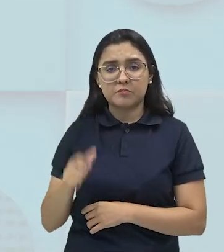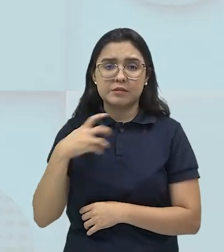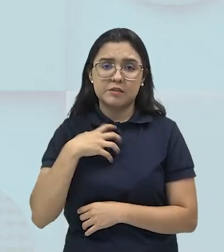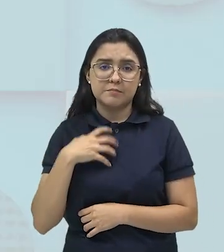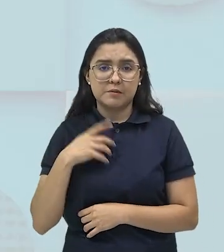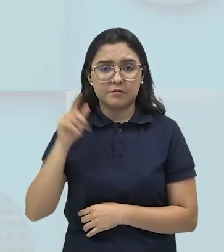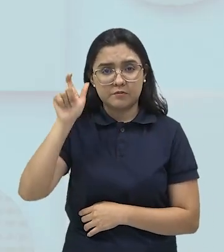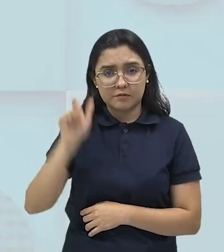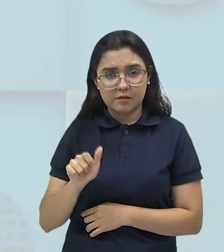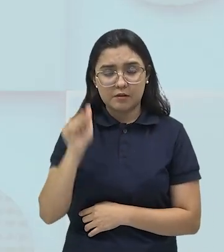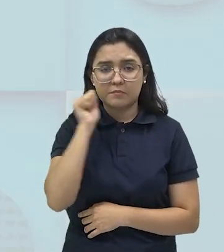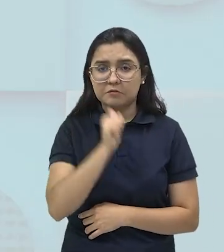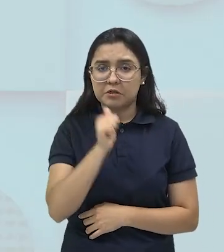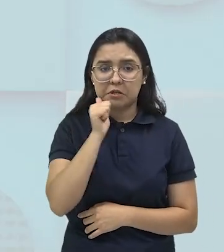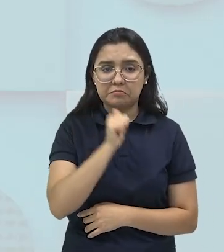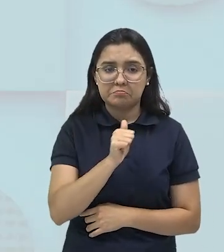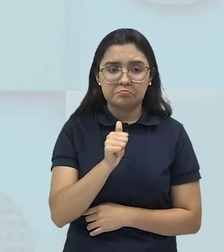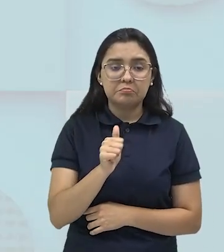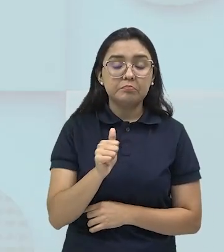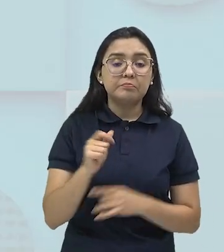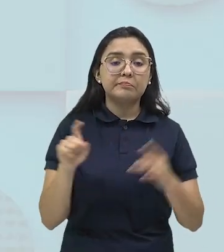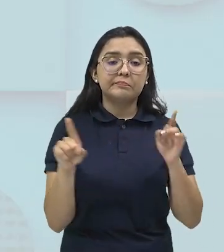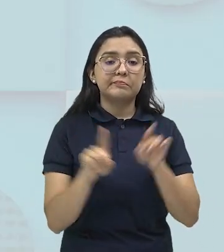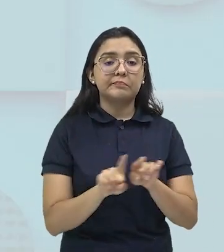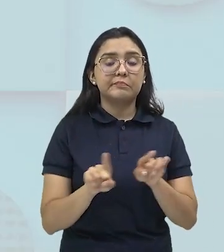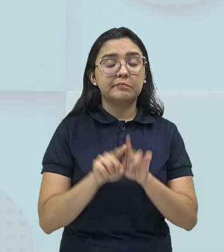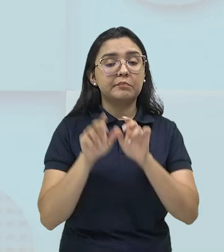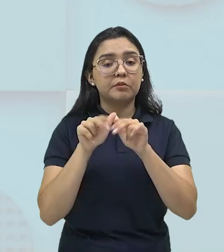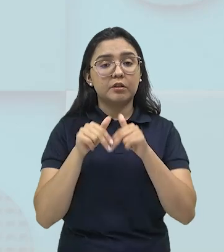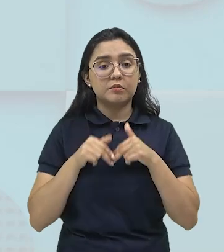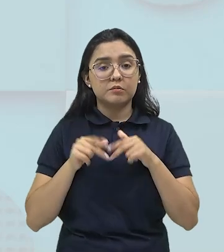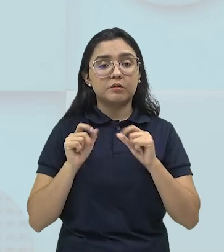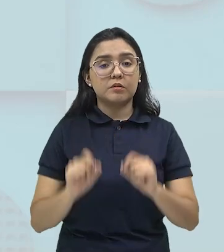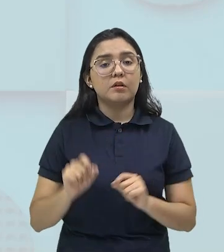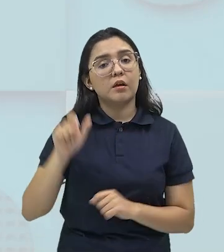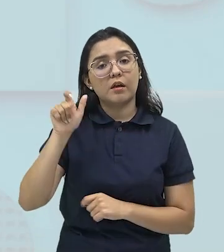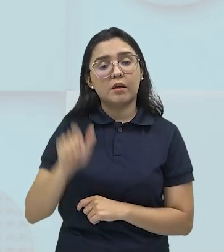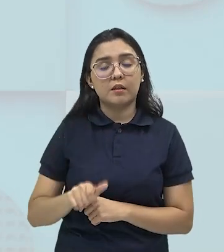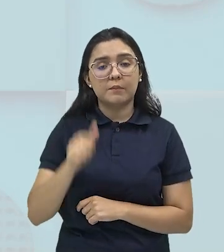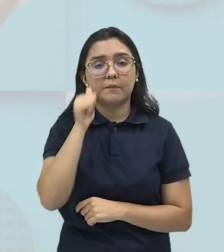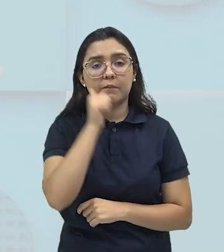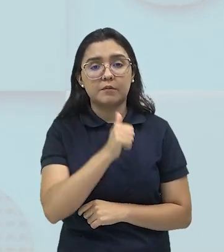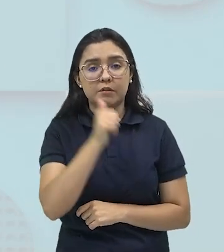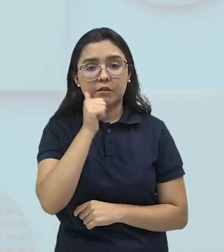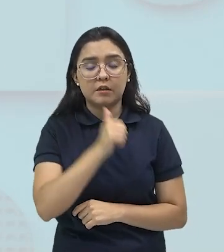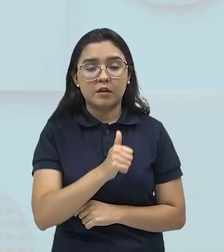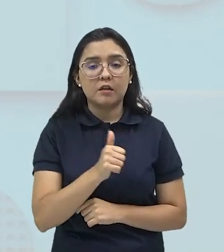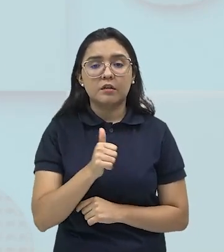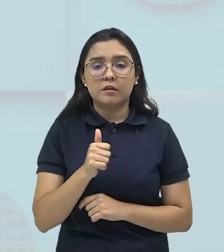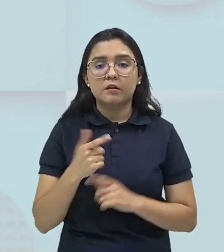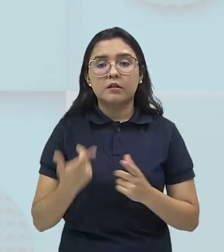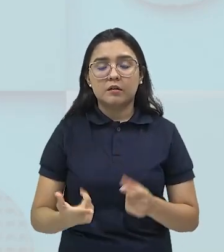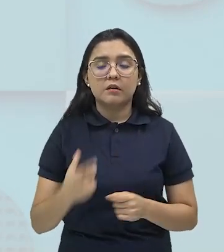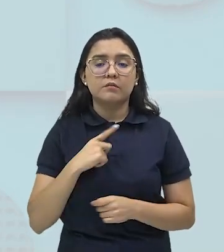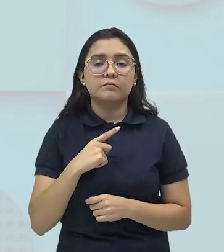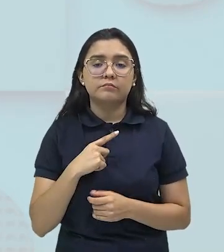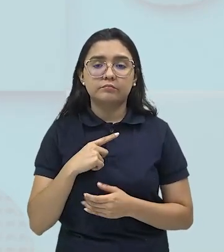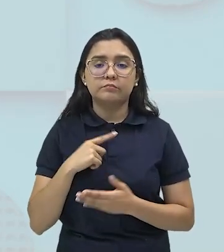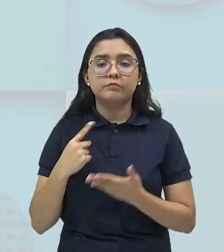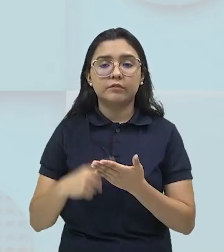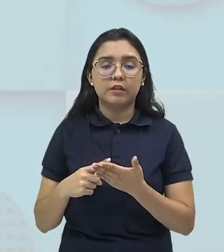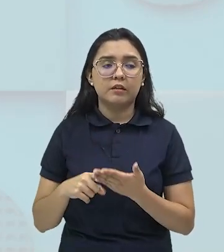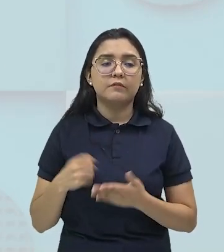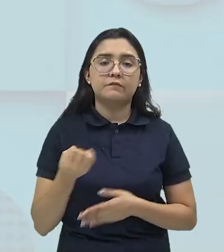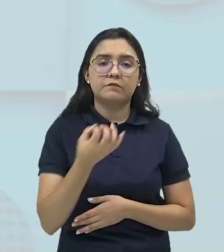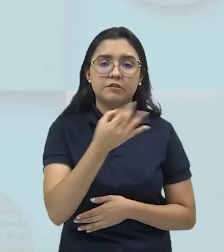dela. E por isso, em um determinado momento, ela foi convidada a viajar para o Rio, para conhecer o Rio de